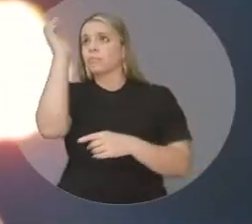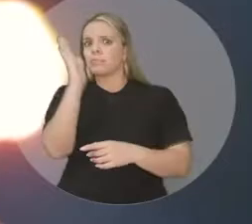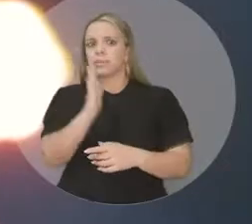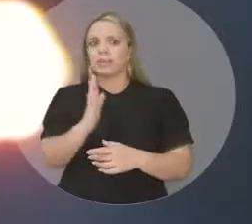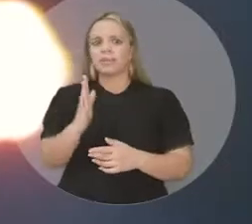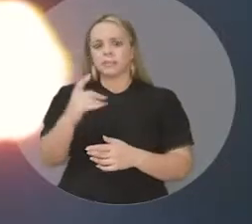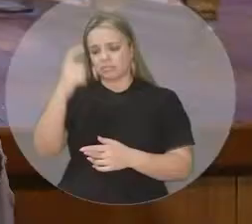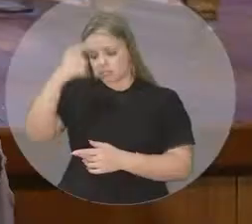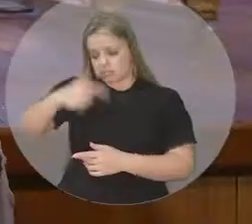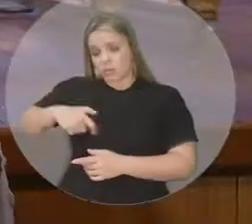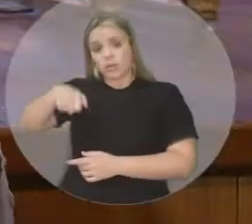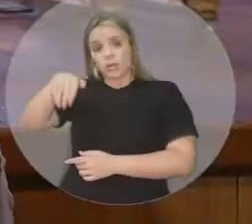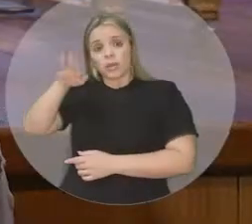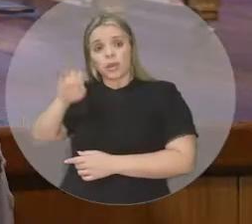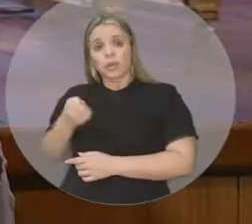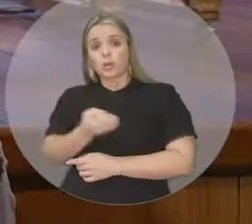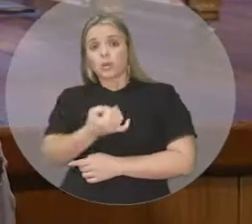e